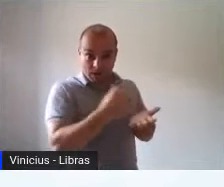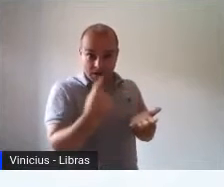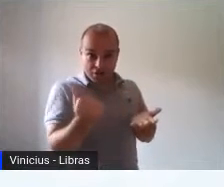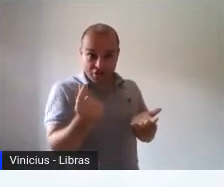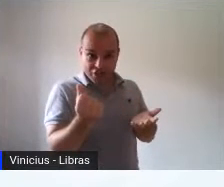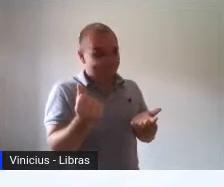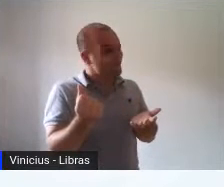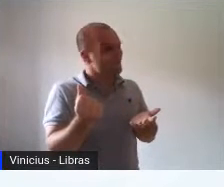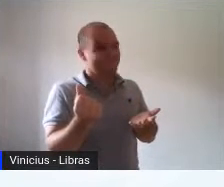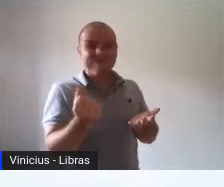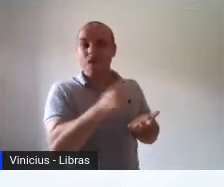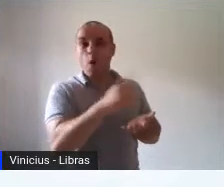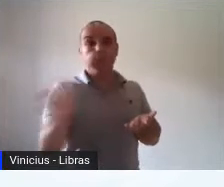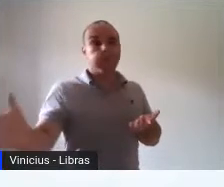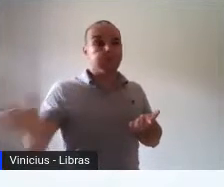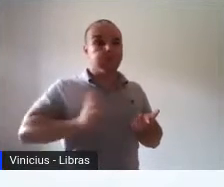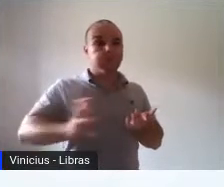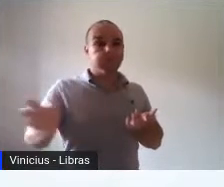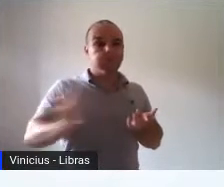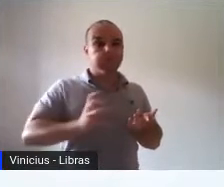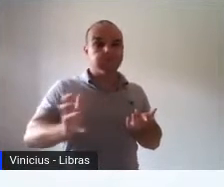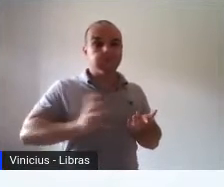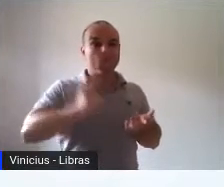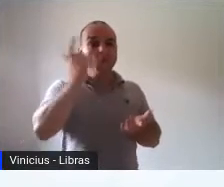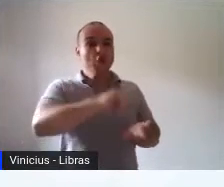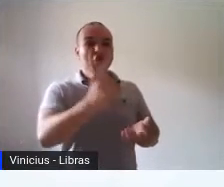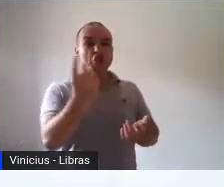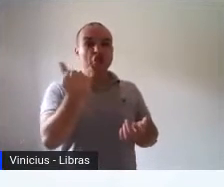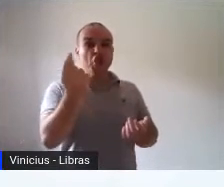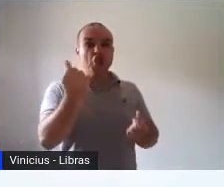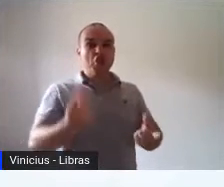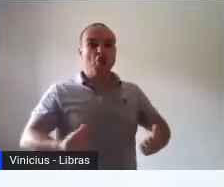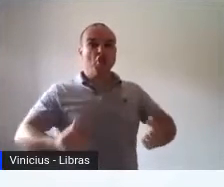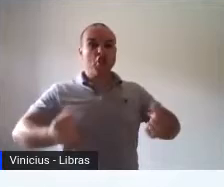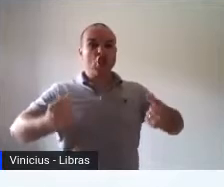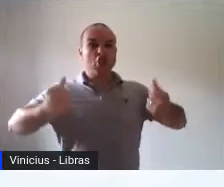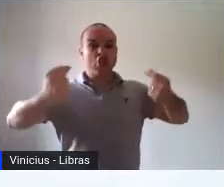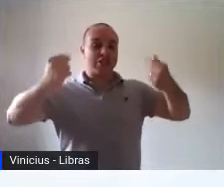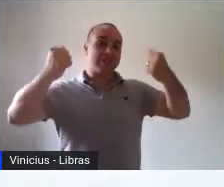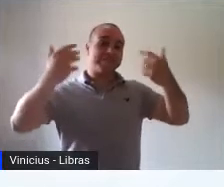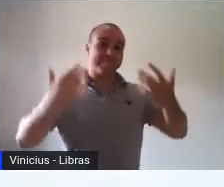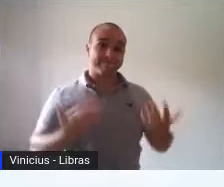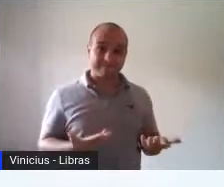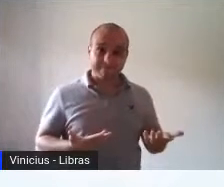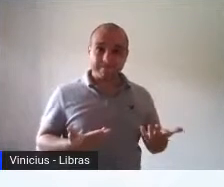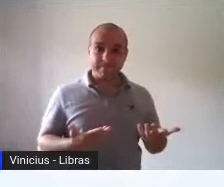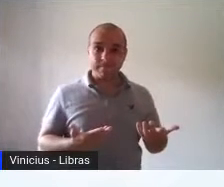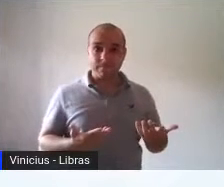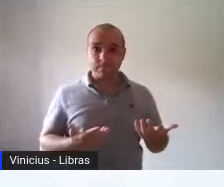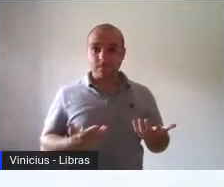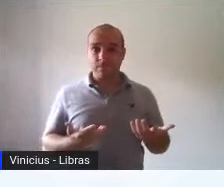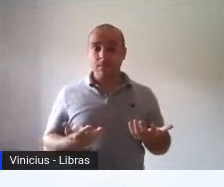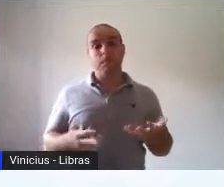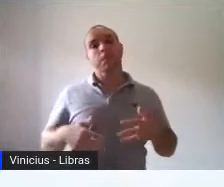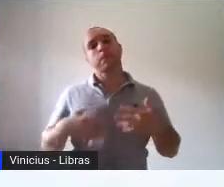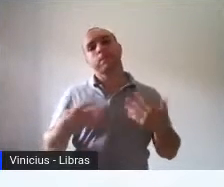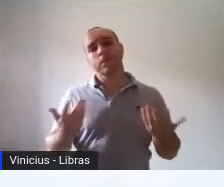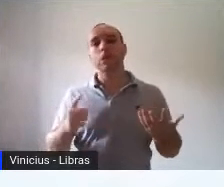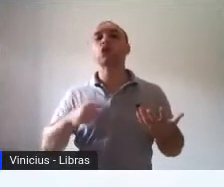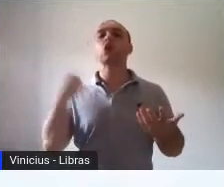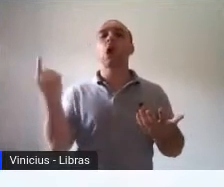alta de inflação, e o que ocasiona isso, é uma piora do cenário econômico. Porque o que ocorre? É mais um movimento